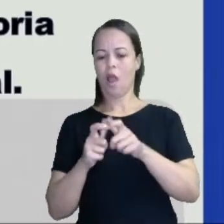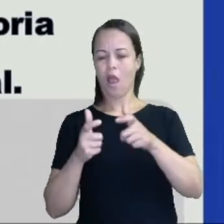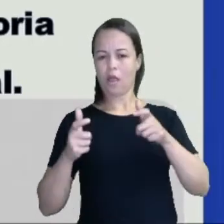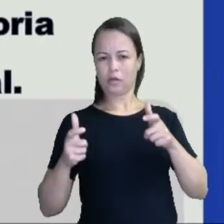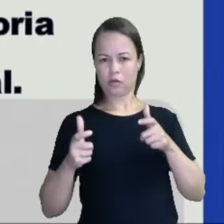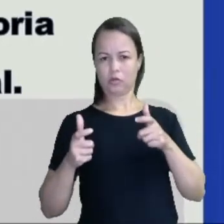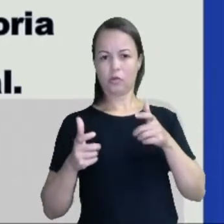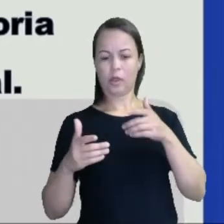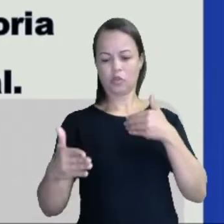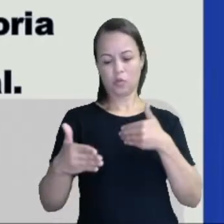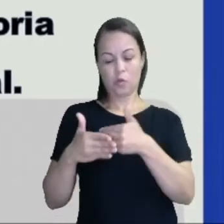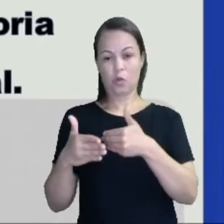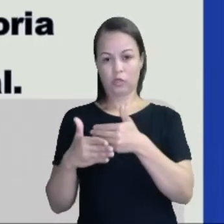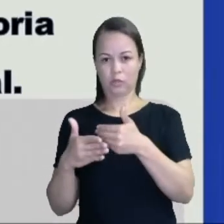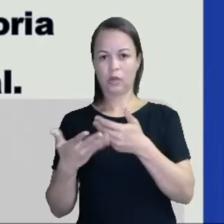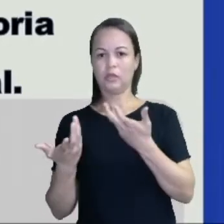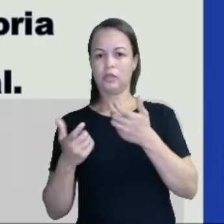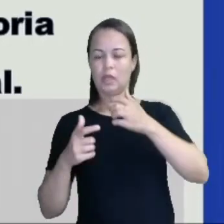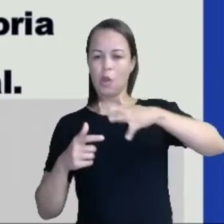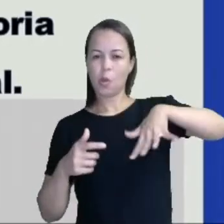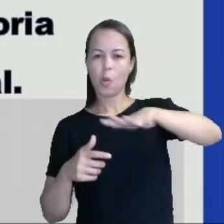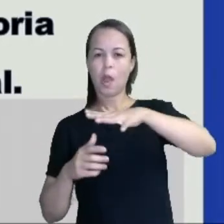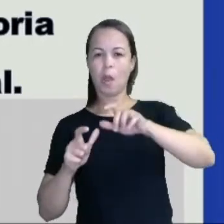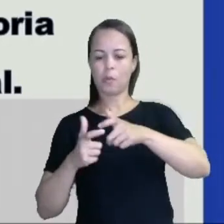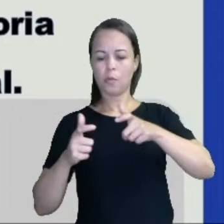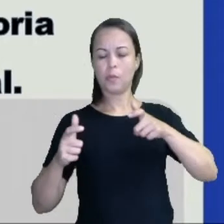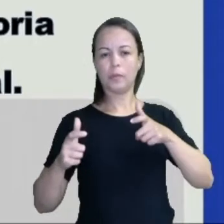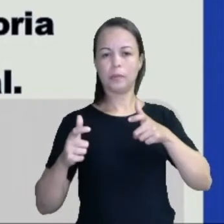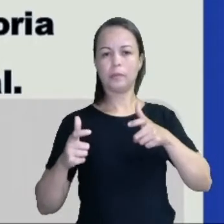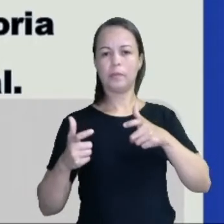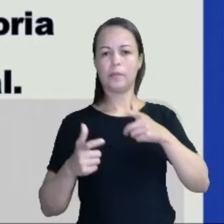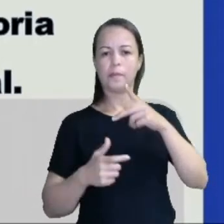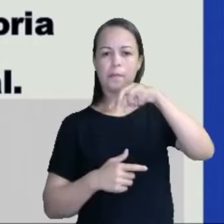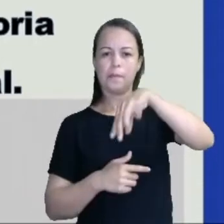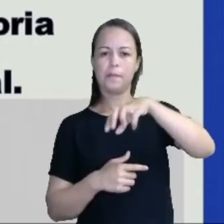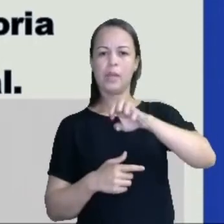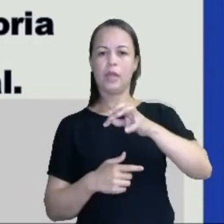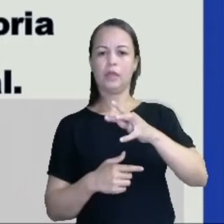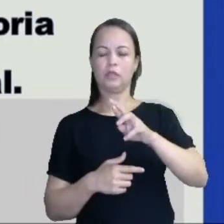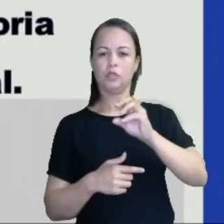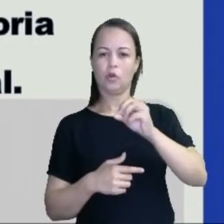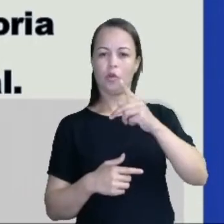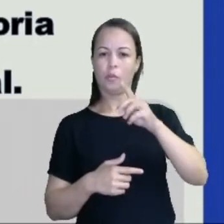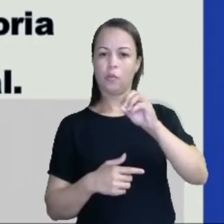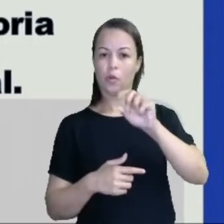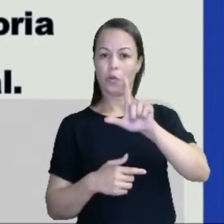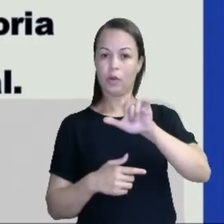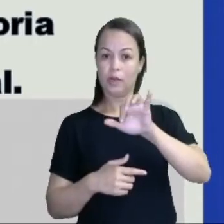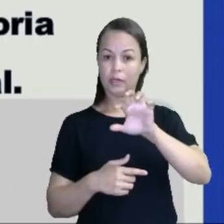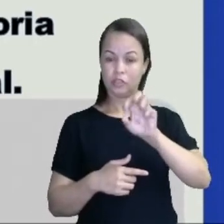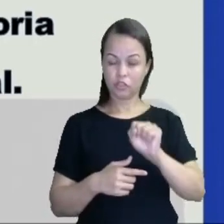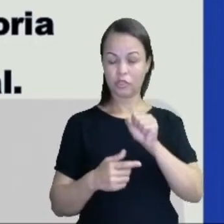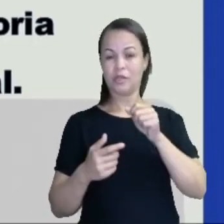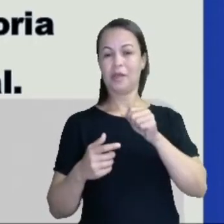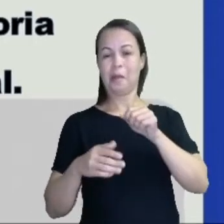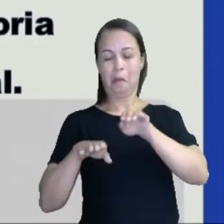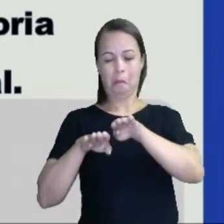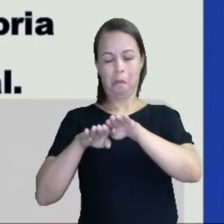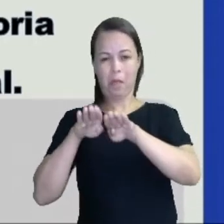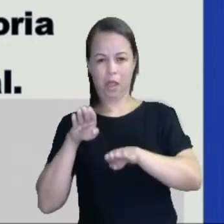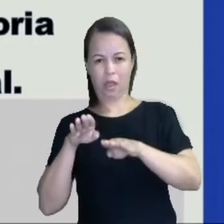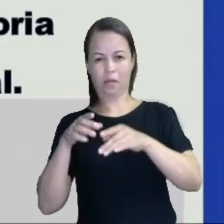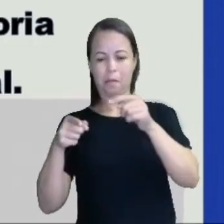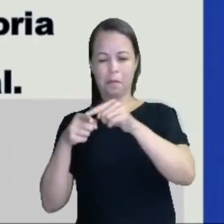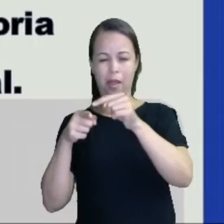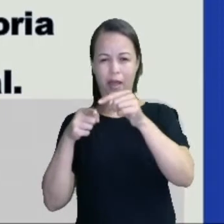seja, quanto mais próxima de ser uma metrópole, maiores são as chances de apresentar bairros desiguais, ou seja, quanto mais uma